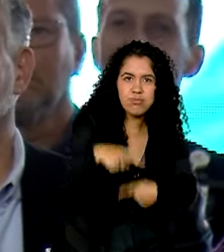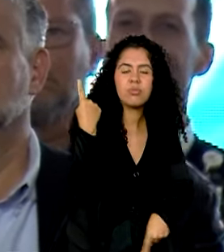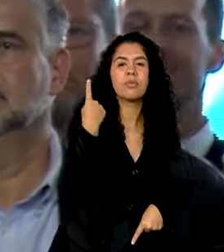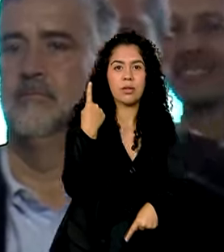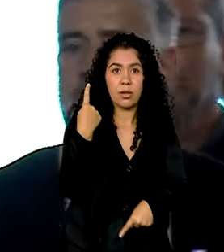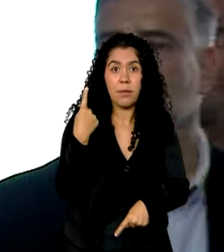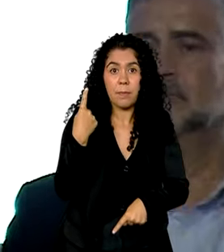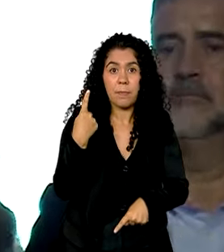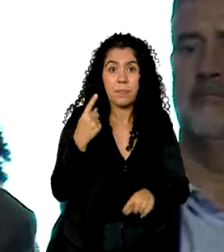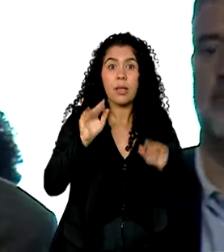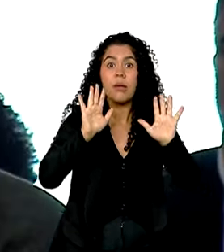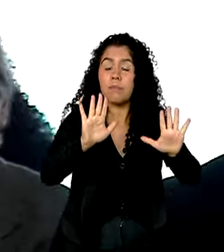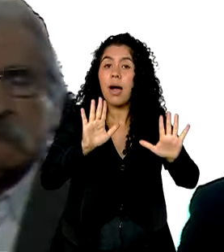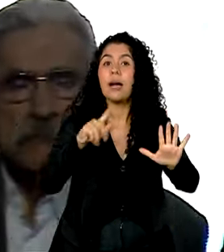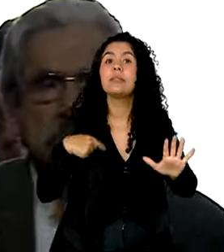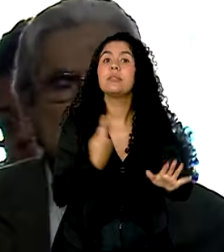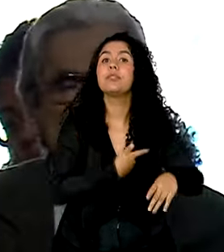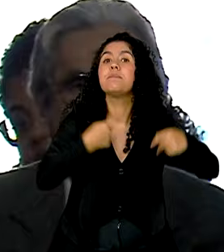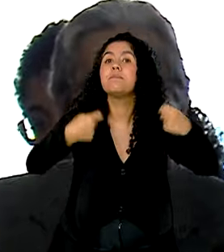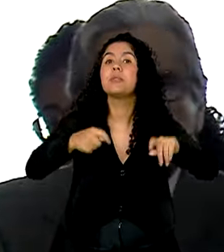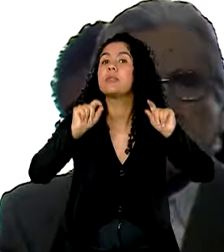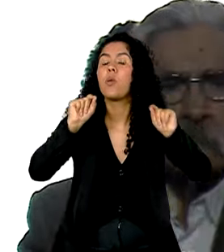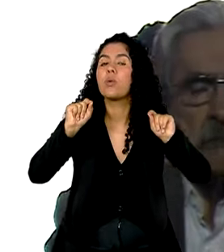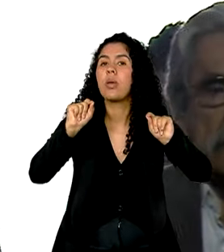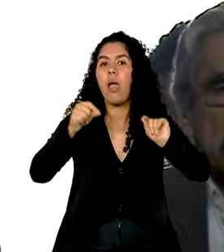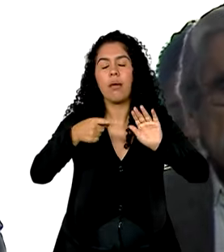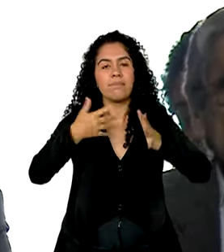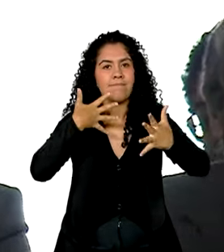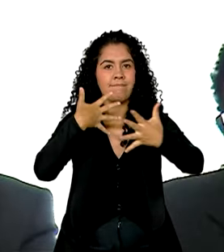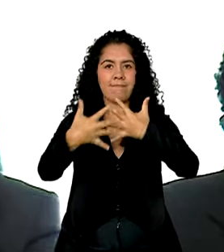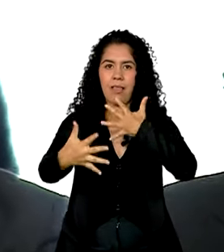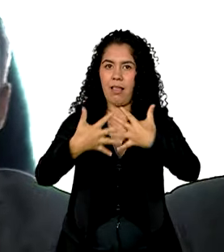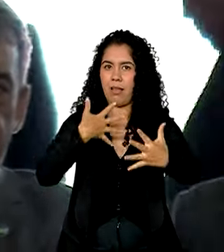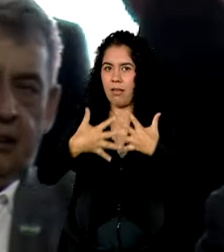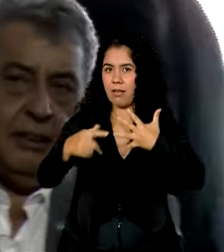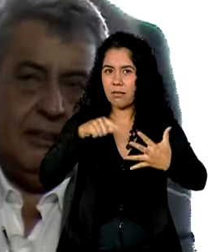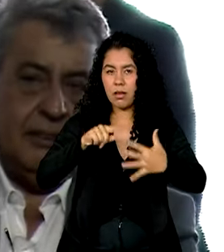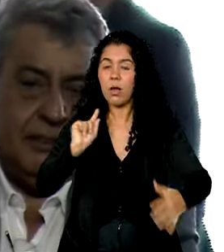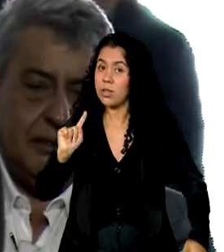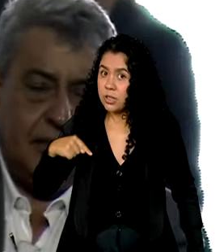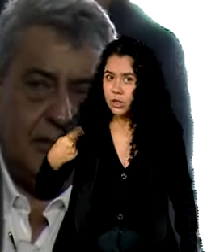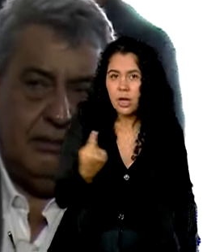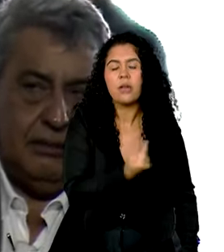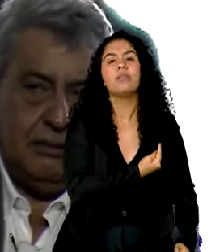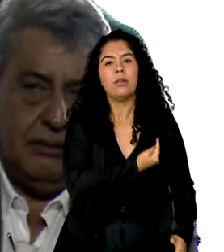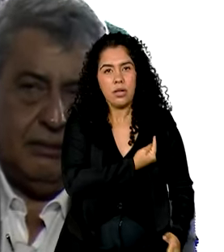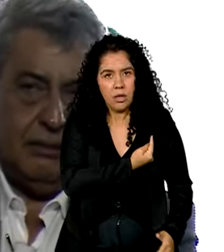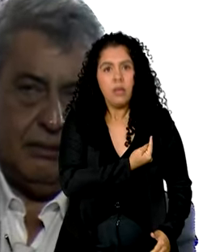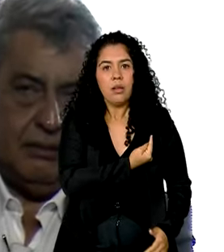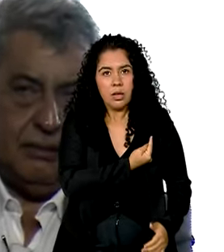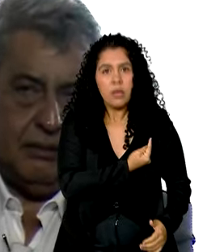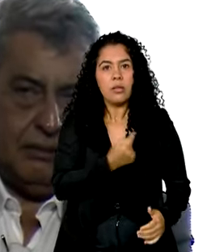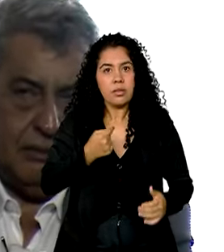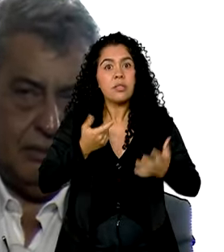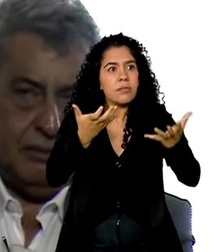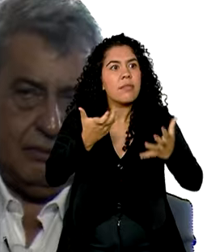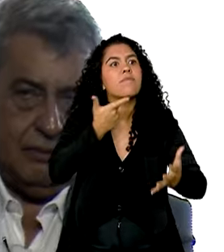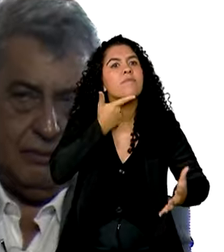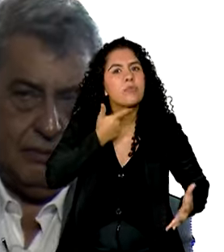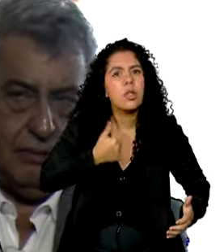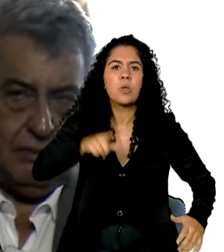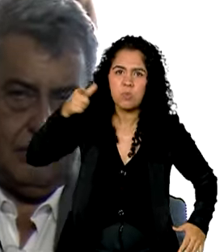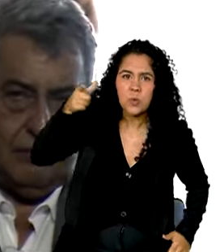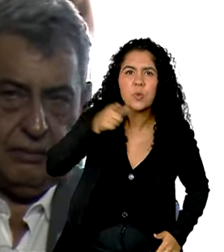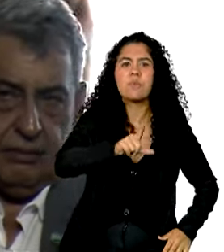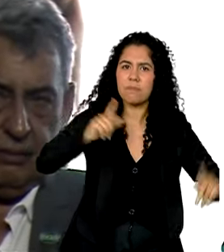O que é importante é a gente ter clareza de que nós seremos do tamanho que a gente quiser ser. E